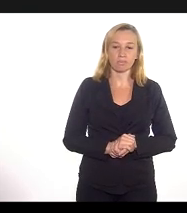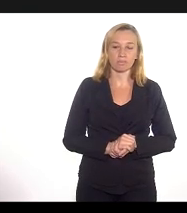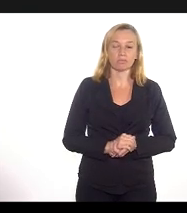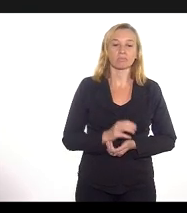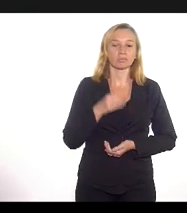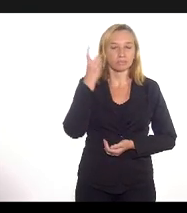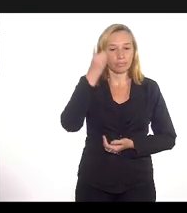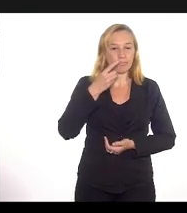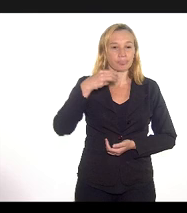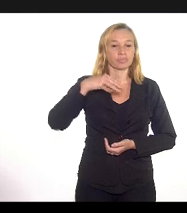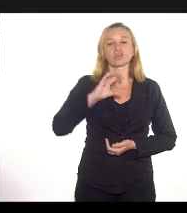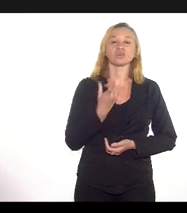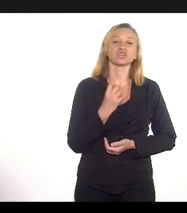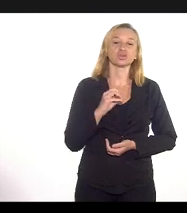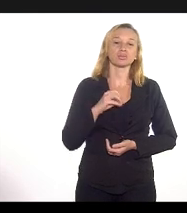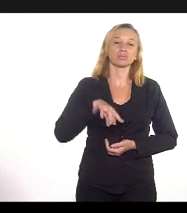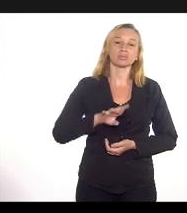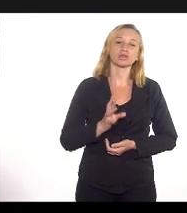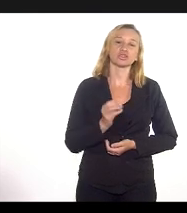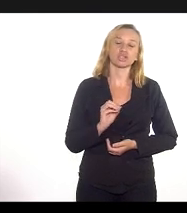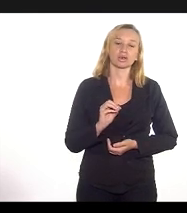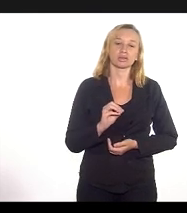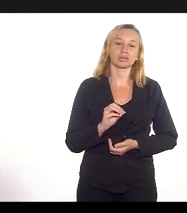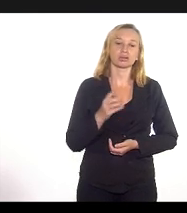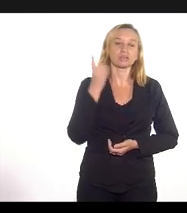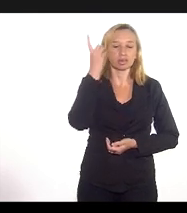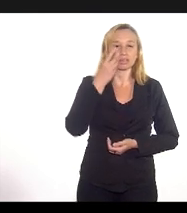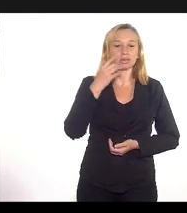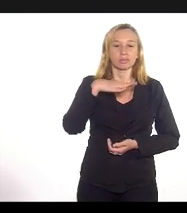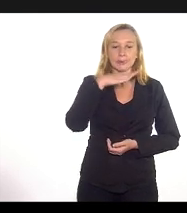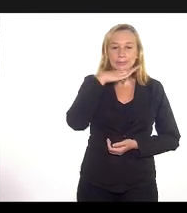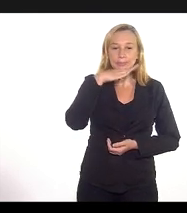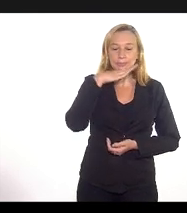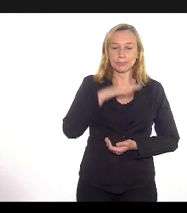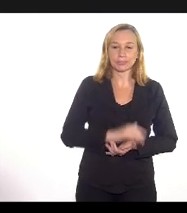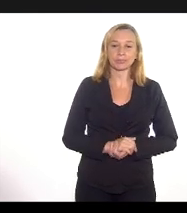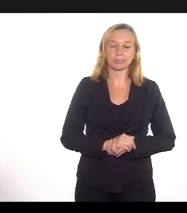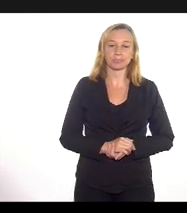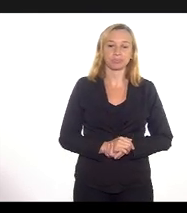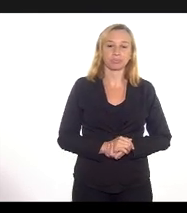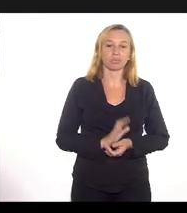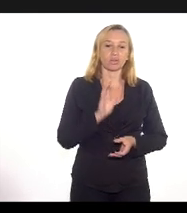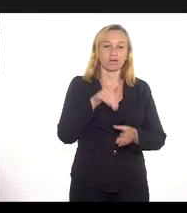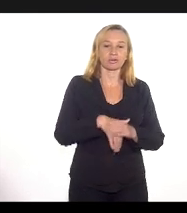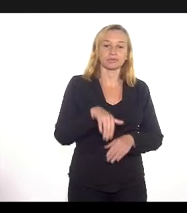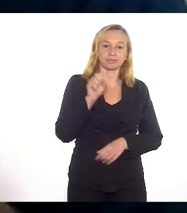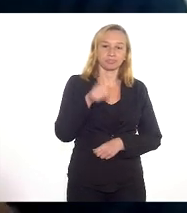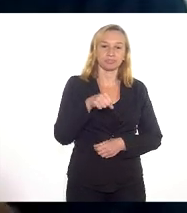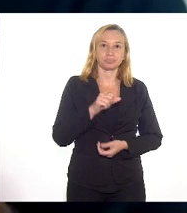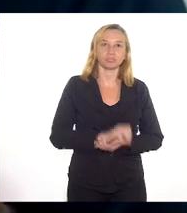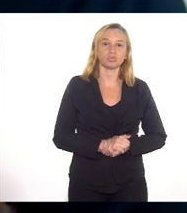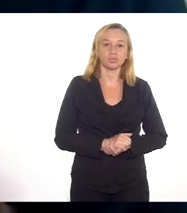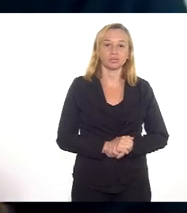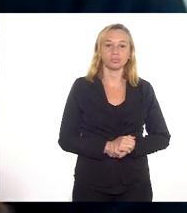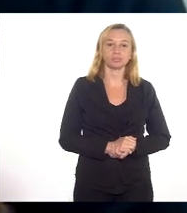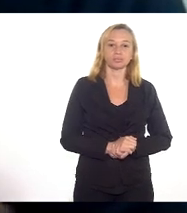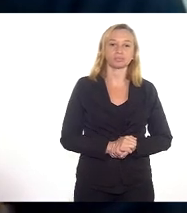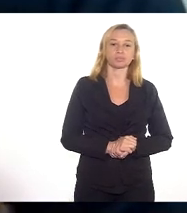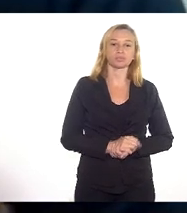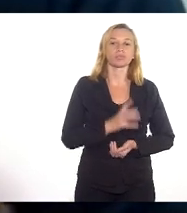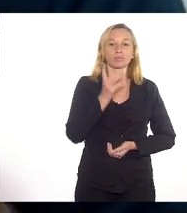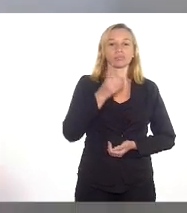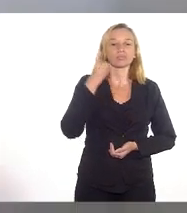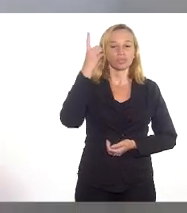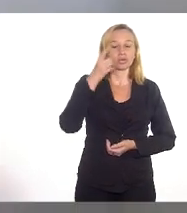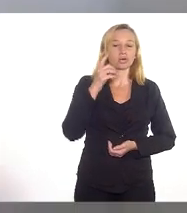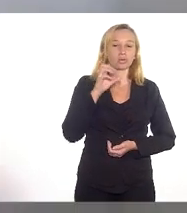Deputado Chico Machado. Deputado Chiquinho da Mangueira. Presidente, voto sim. Deputado